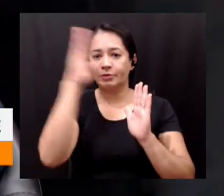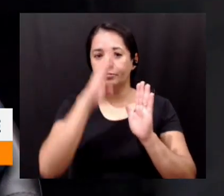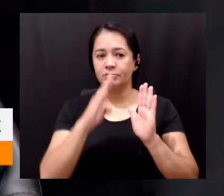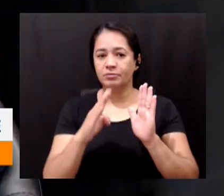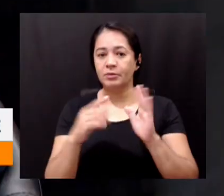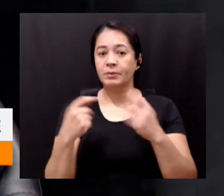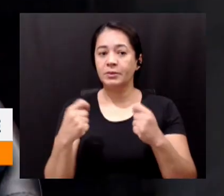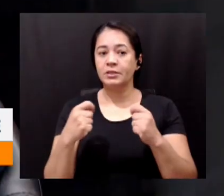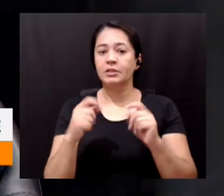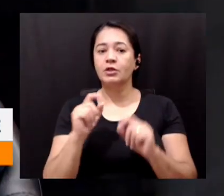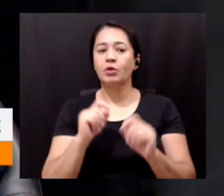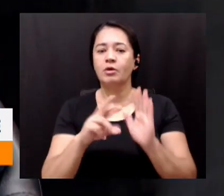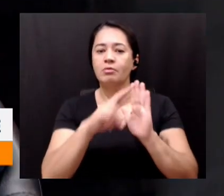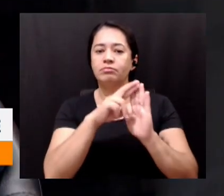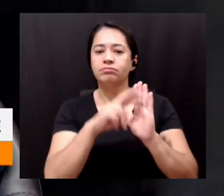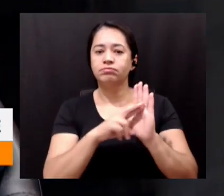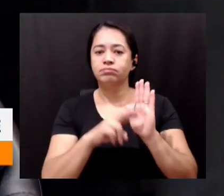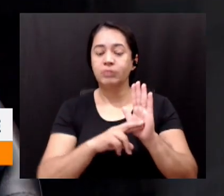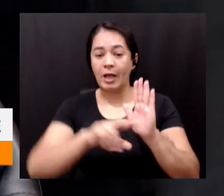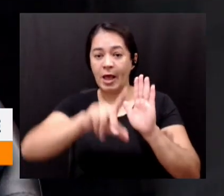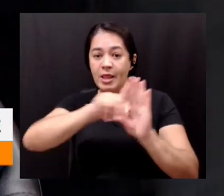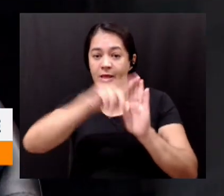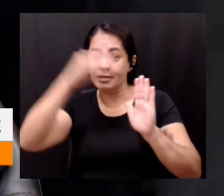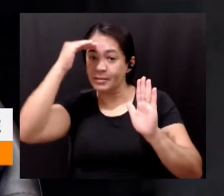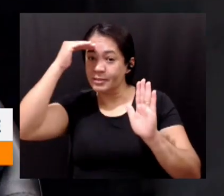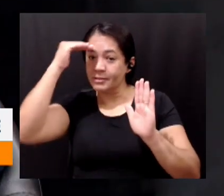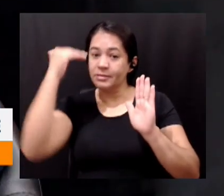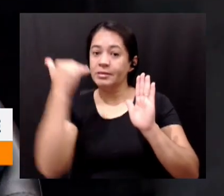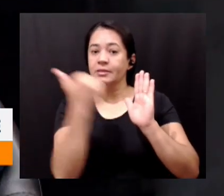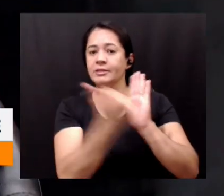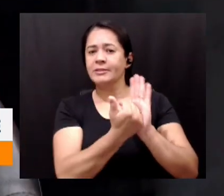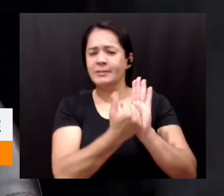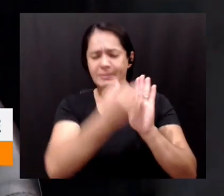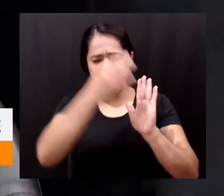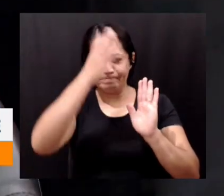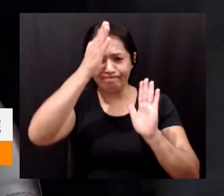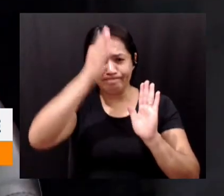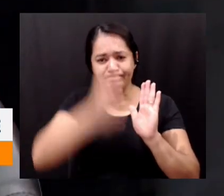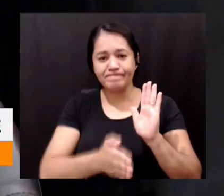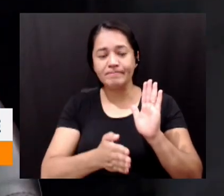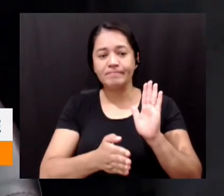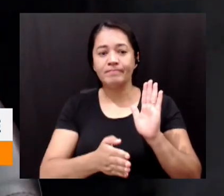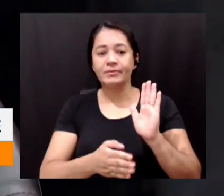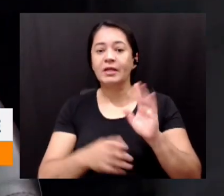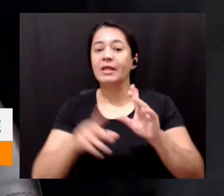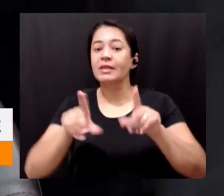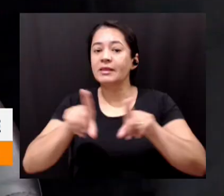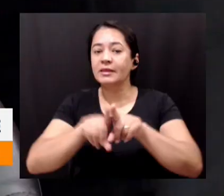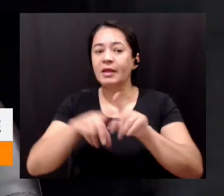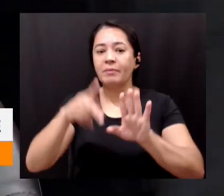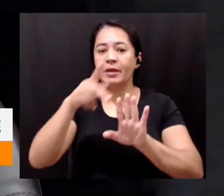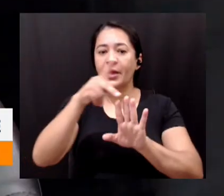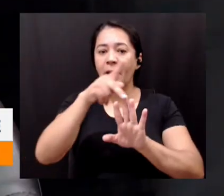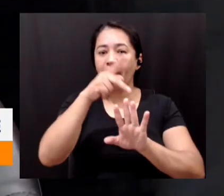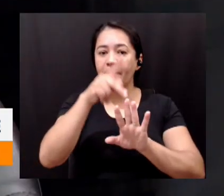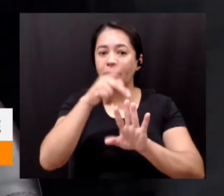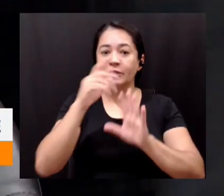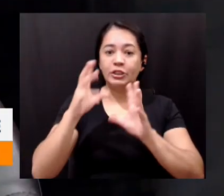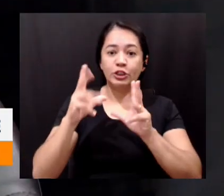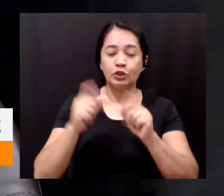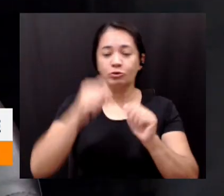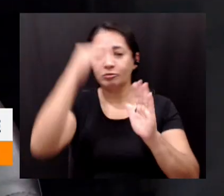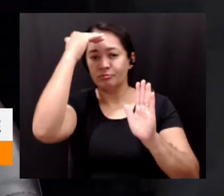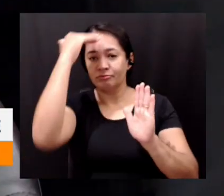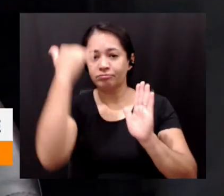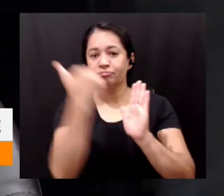rigorosamente essa lei, né, a 14.709, elas vão ter que seguir todas as portarias do Ministério da Fazenda,